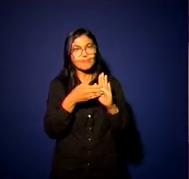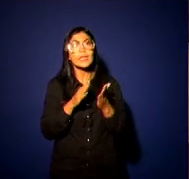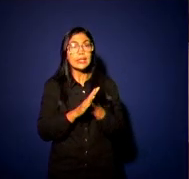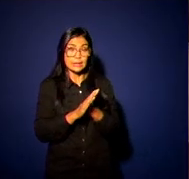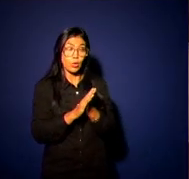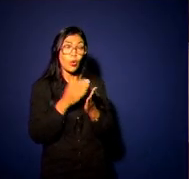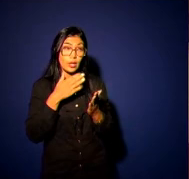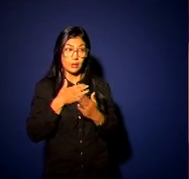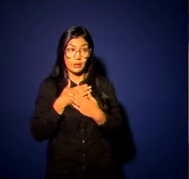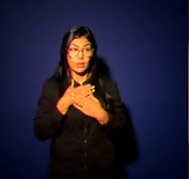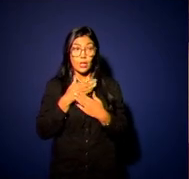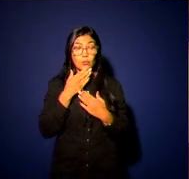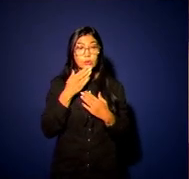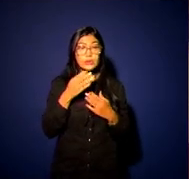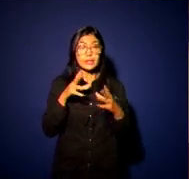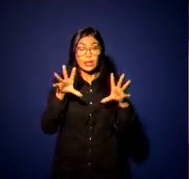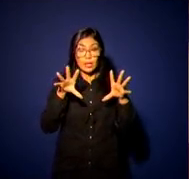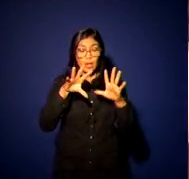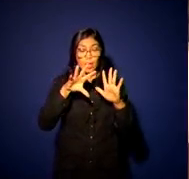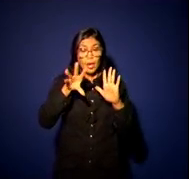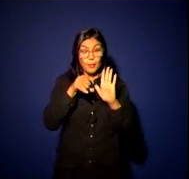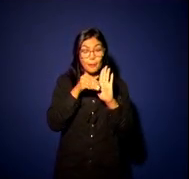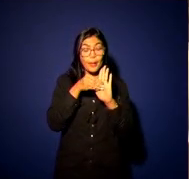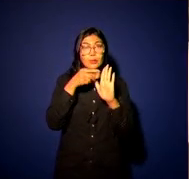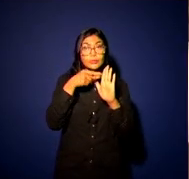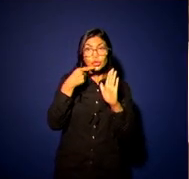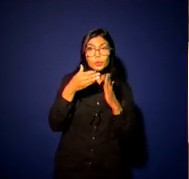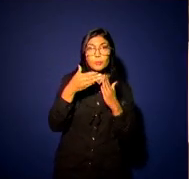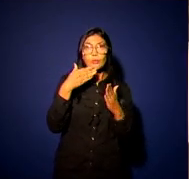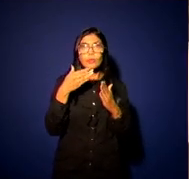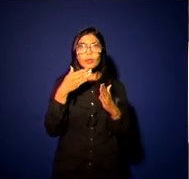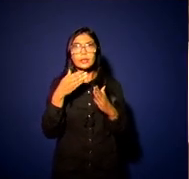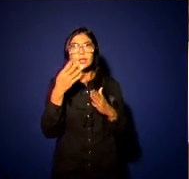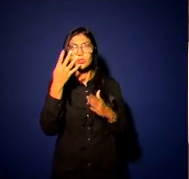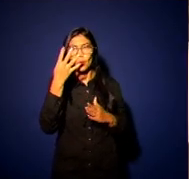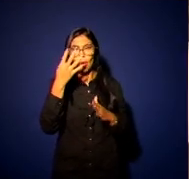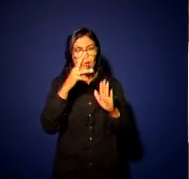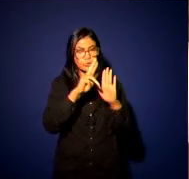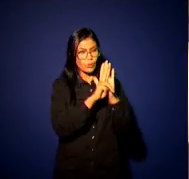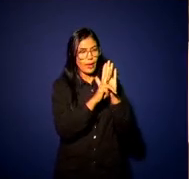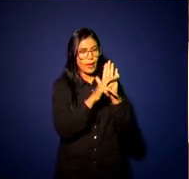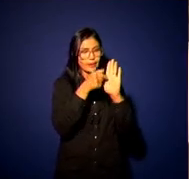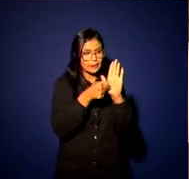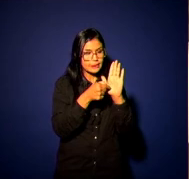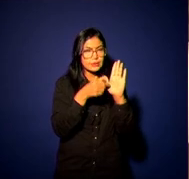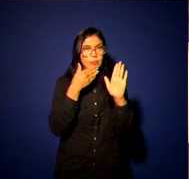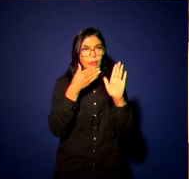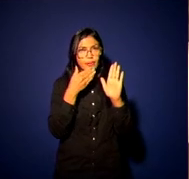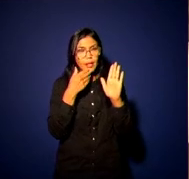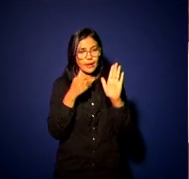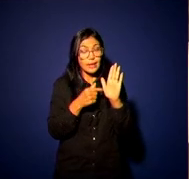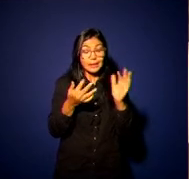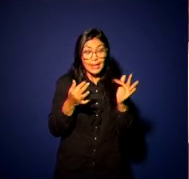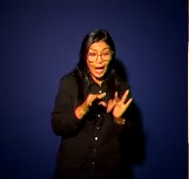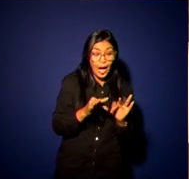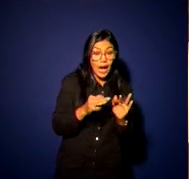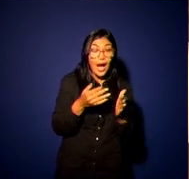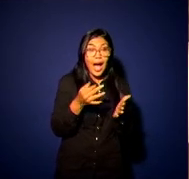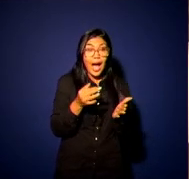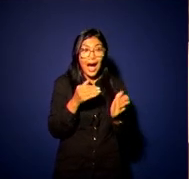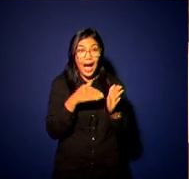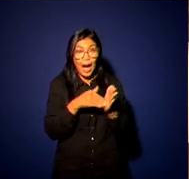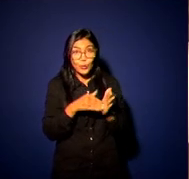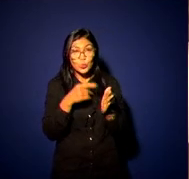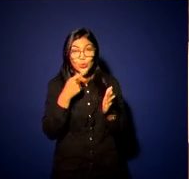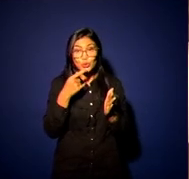maneira bem objetiva eu vou tentar cobrir Então essas quatro regras recentes que foram editadas para falar da última que é tão aguardada regra sobre